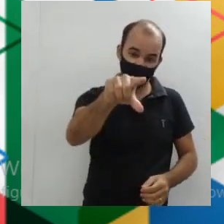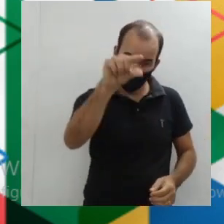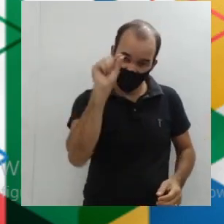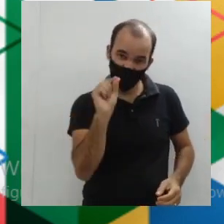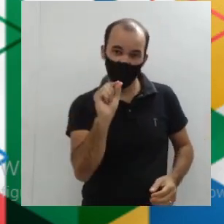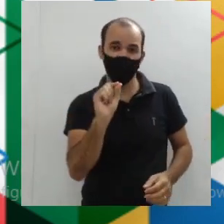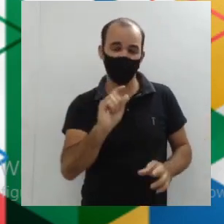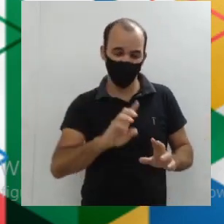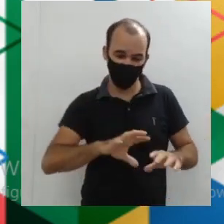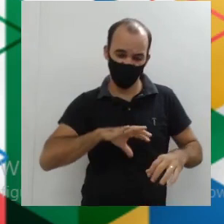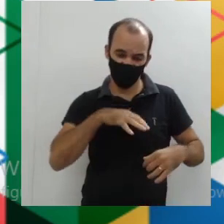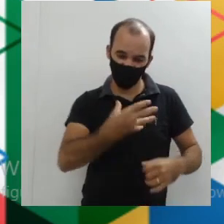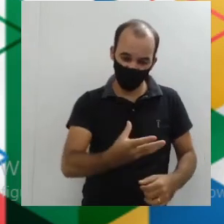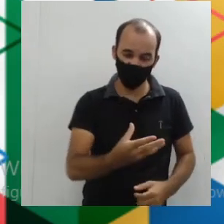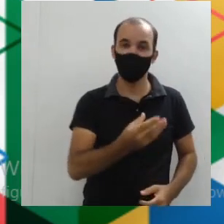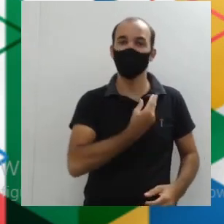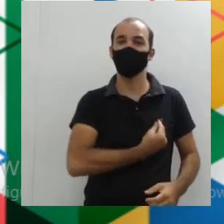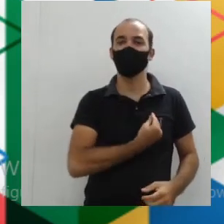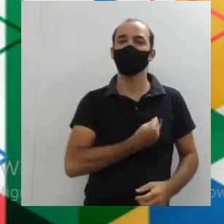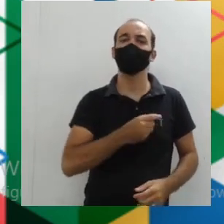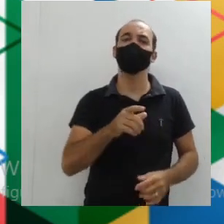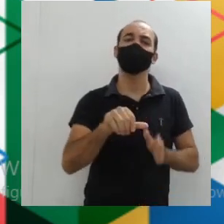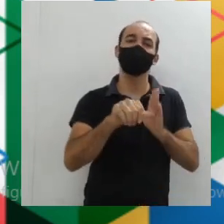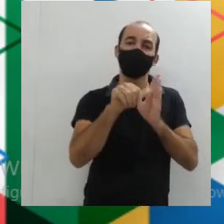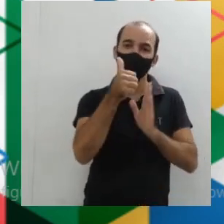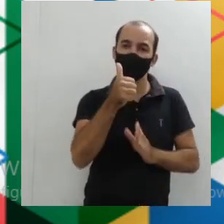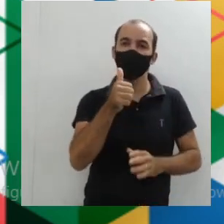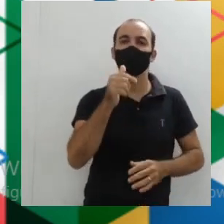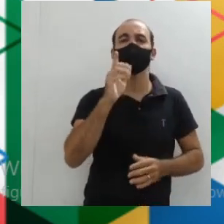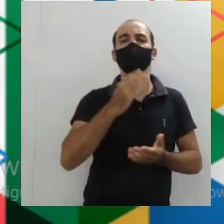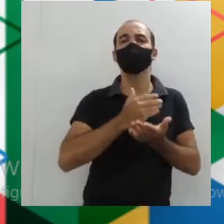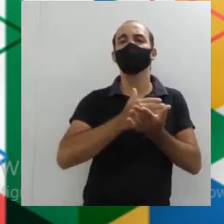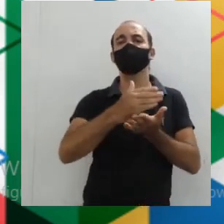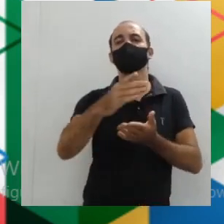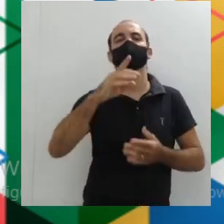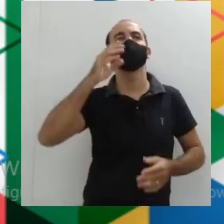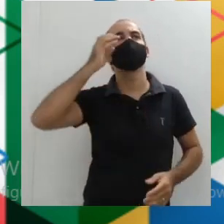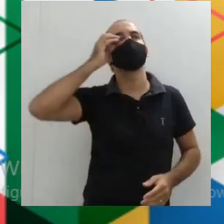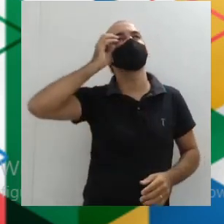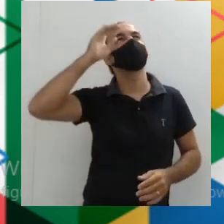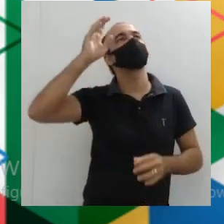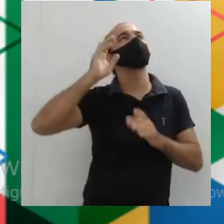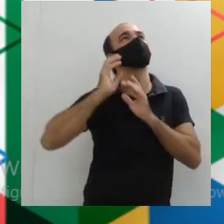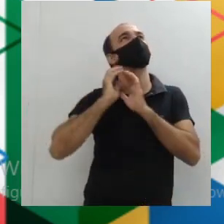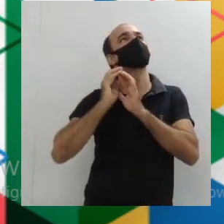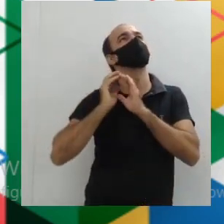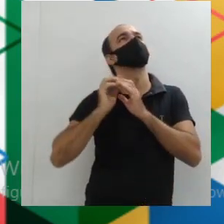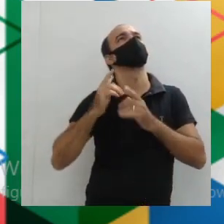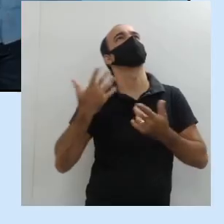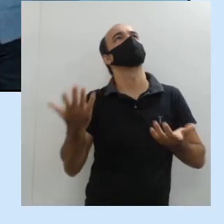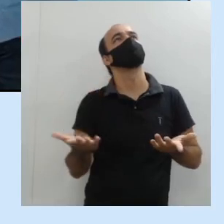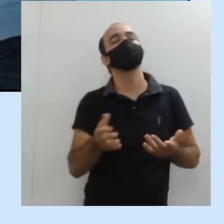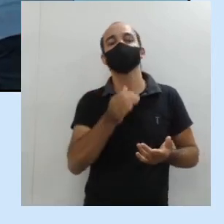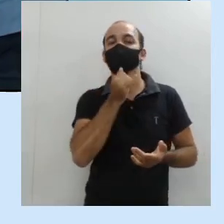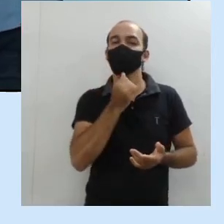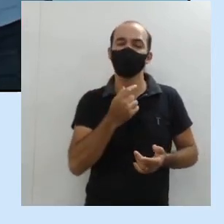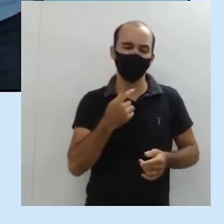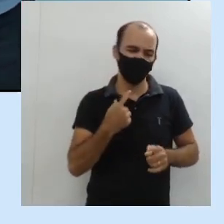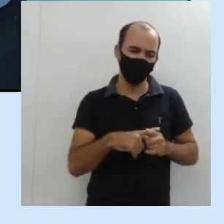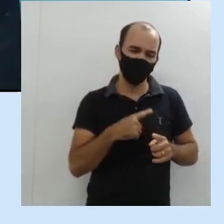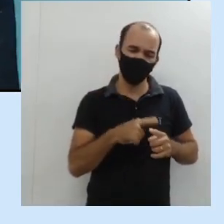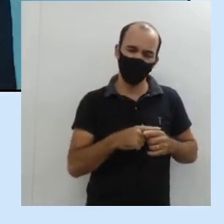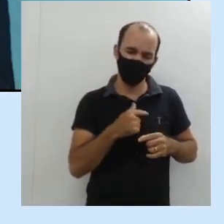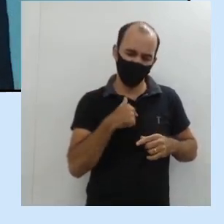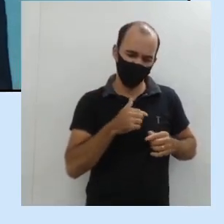você precisa é o quê? Refletir. É parar e dizer assim, olha, por que eu tenho que fazer determinada coisa? Por que isso